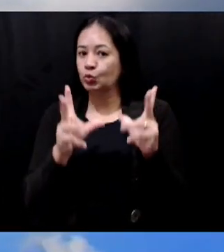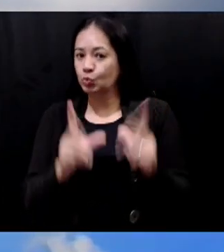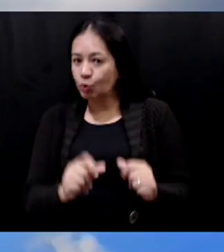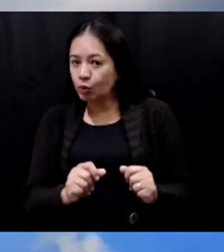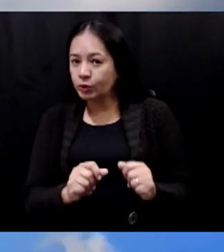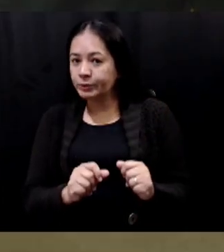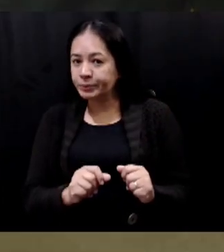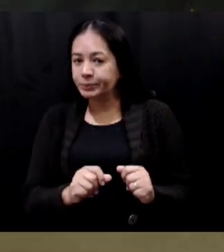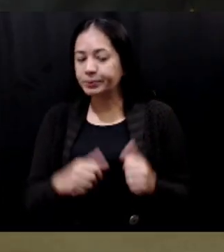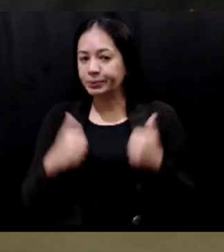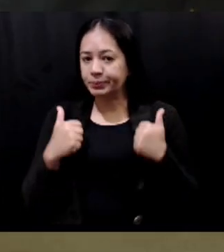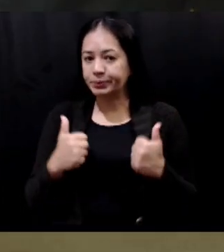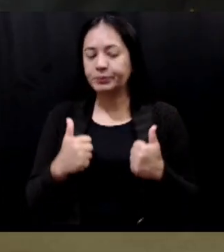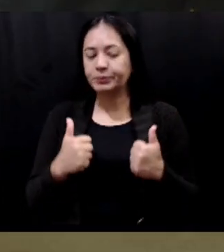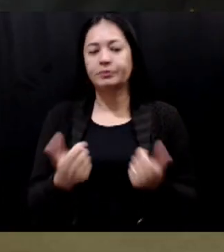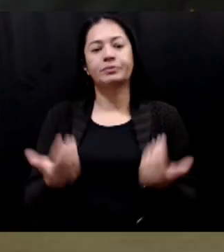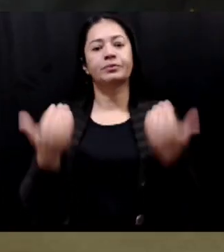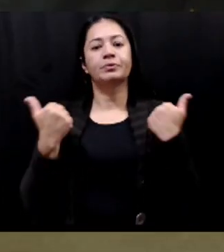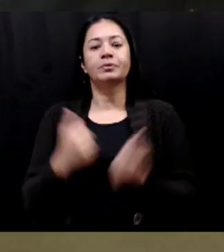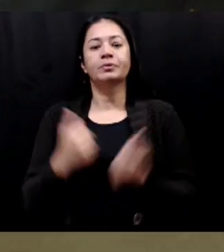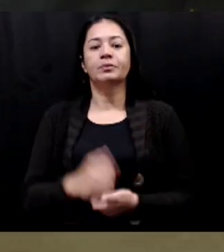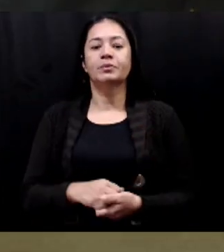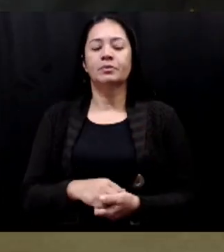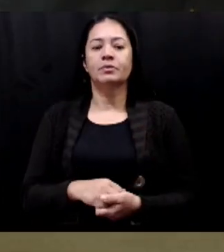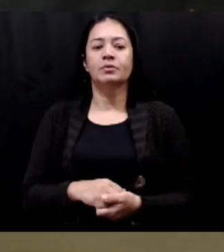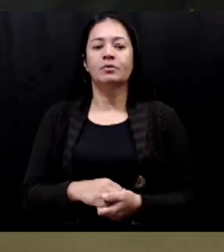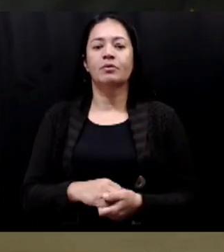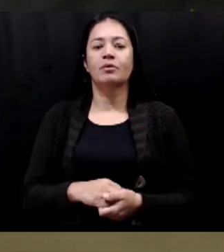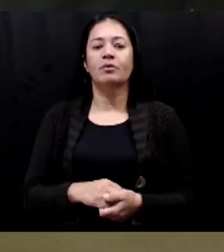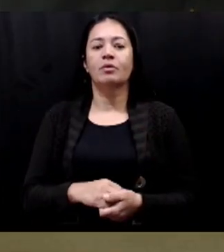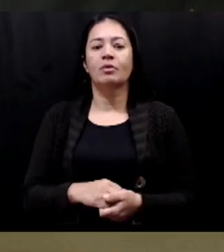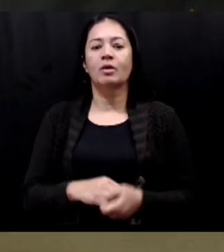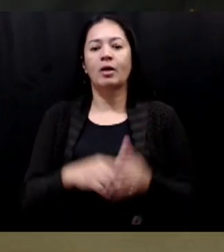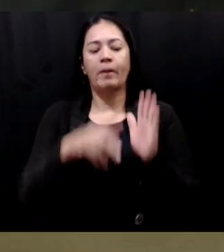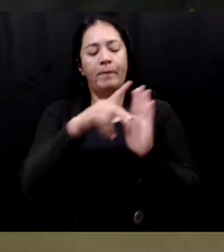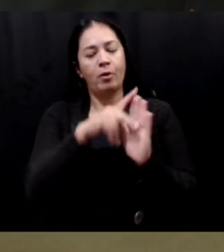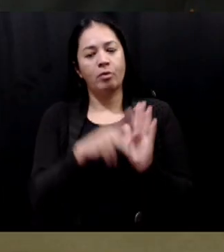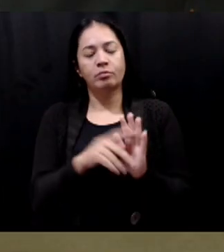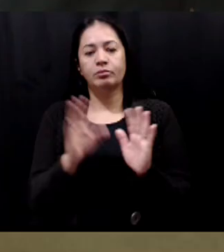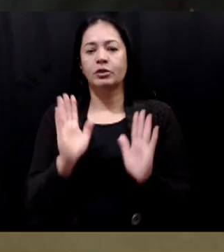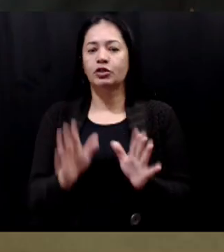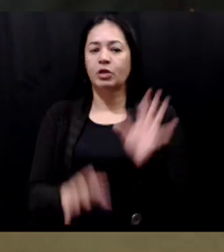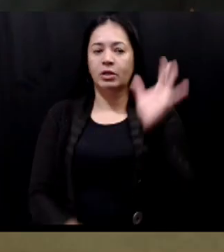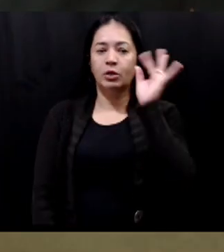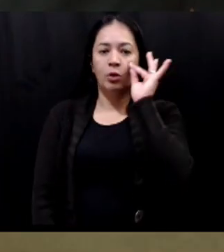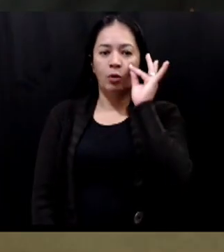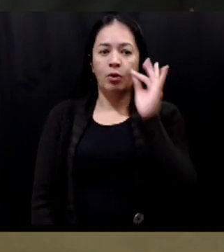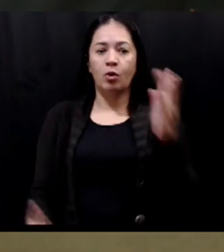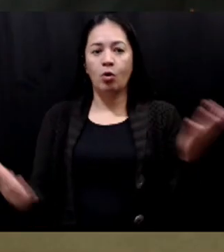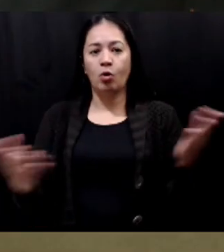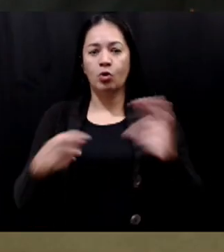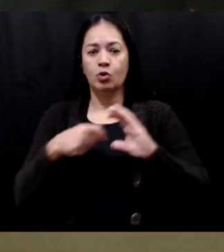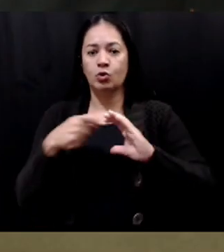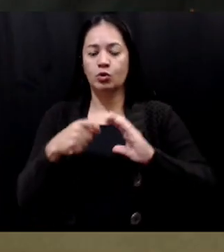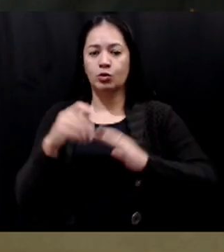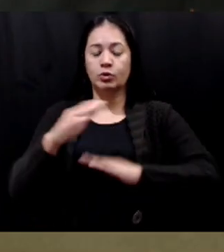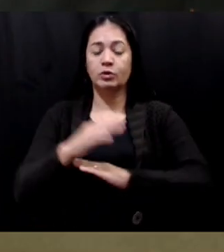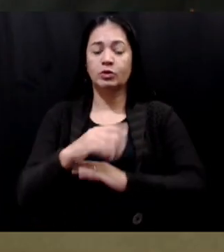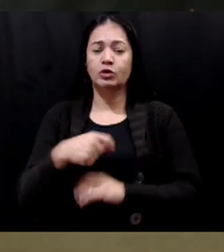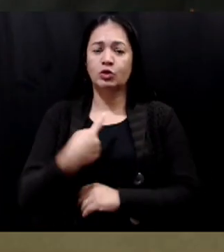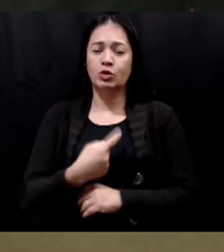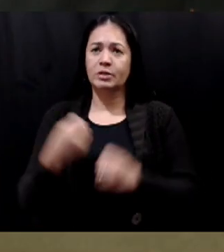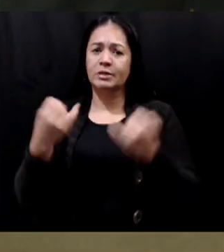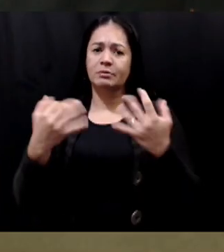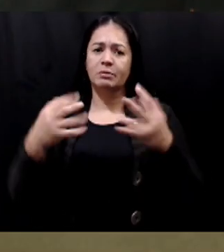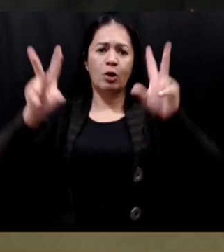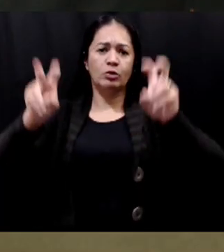Vamos embora, gente. Programa no ar, Estúdio Câmara. Hoje a gente fala de efeito sanfona. Manter o peso perdido é mais